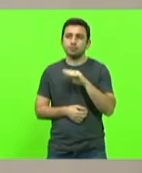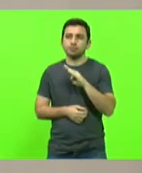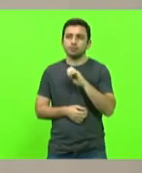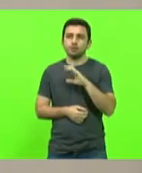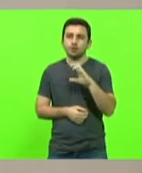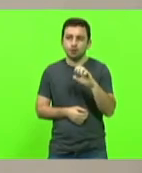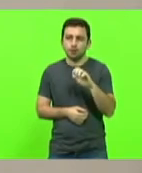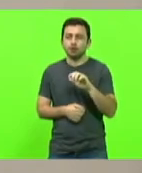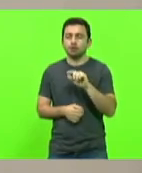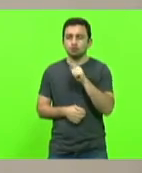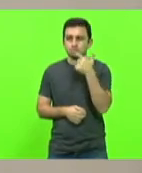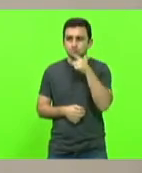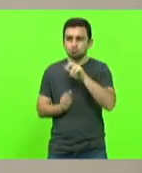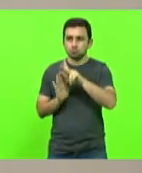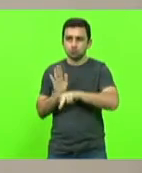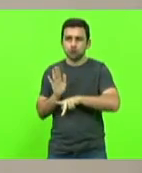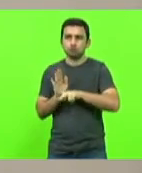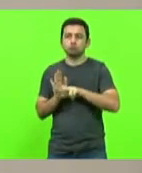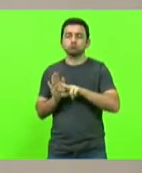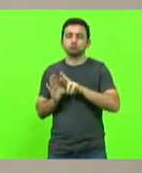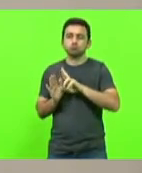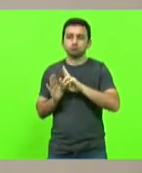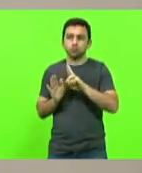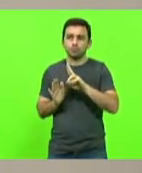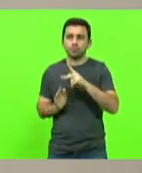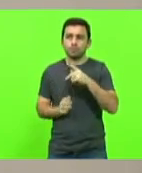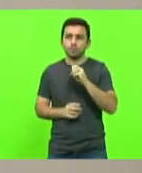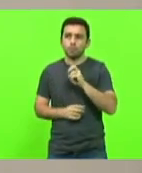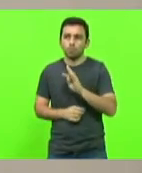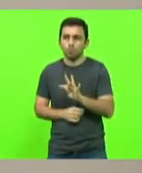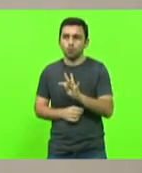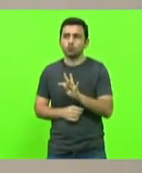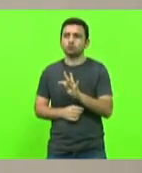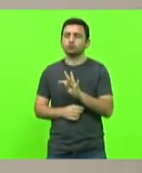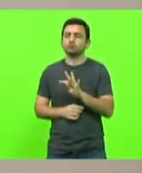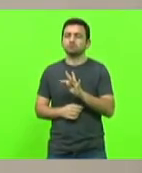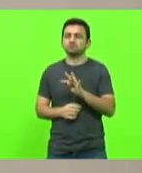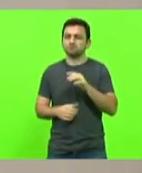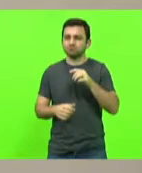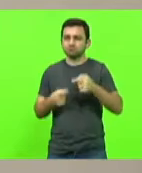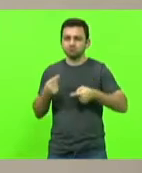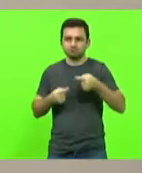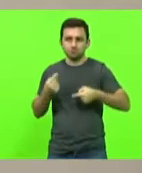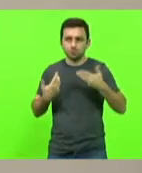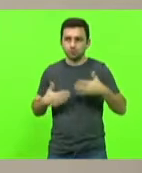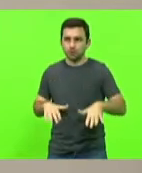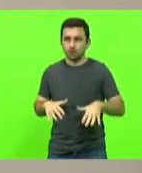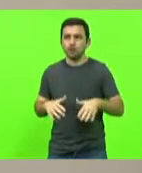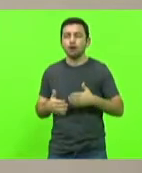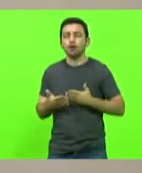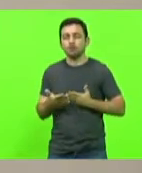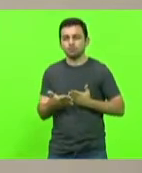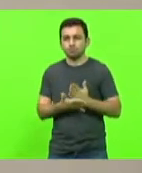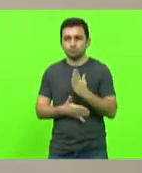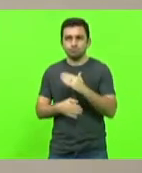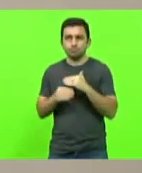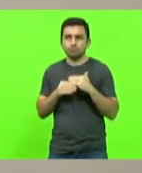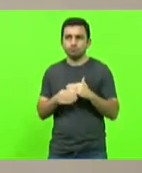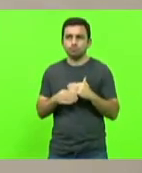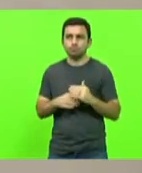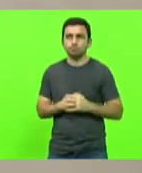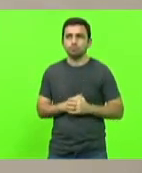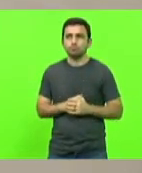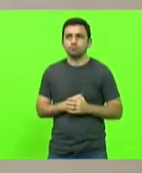BC Porte, em discussão. Não havendo quem queira discutir, em votação. Deputados que aprovam, permaneçam como se encontram. Aprovado